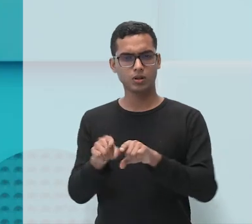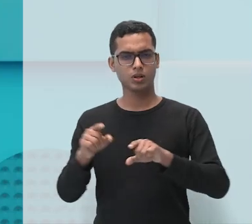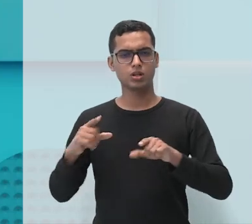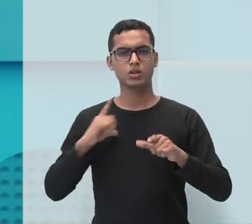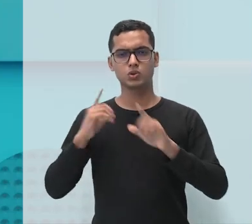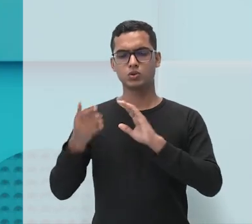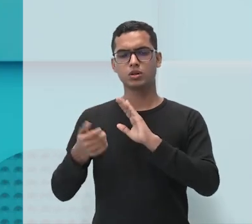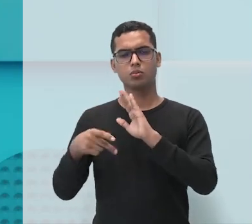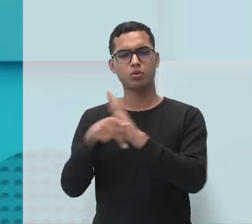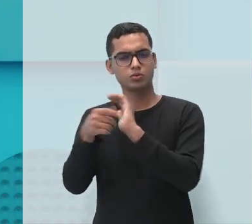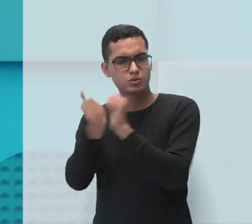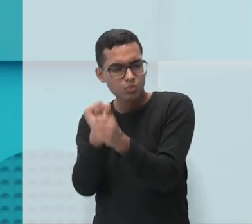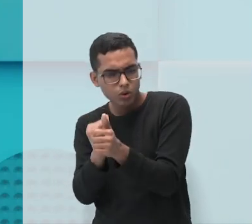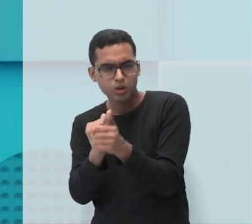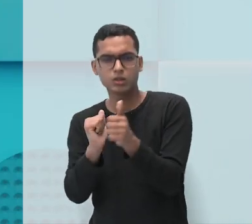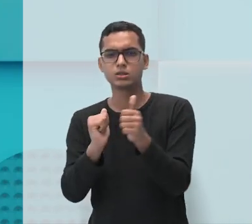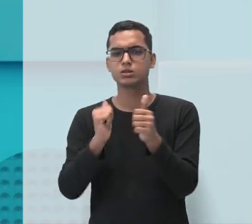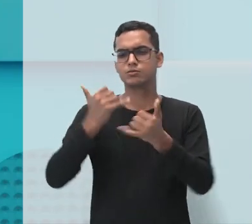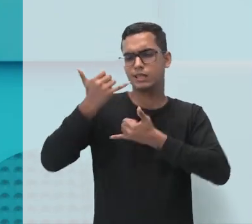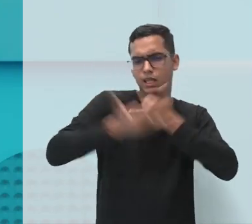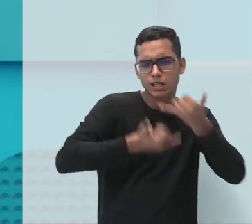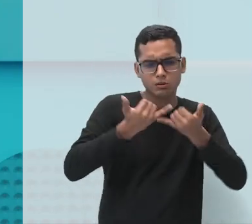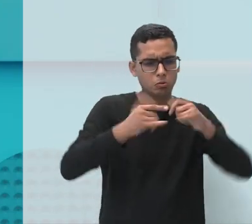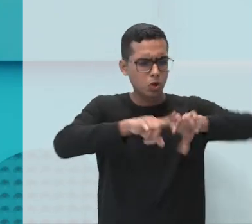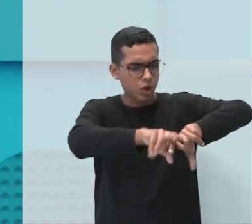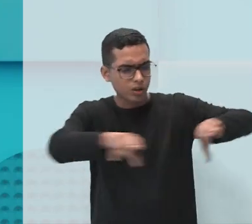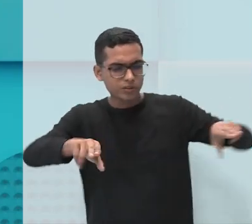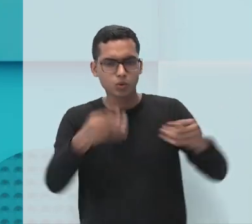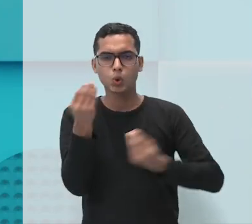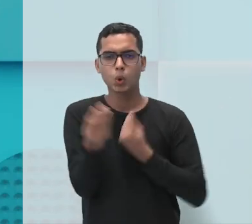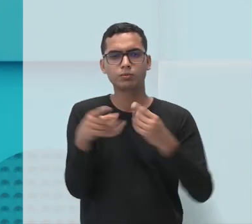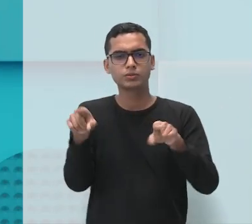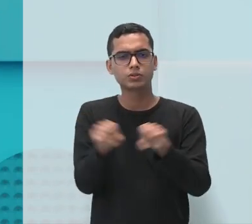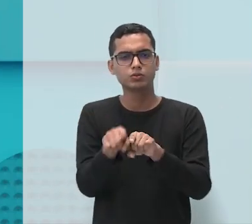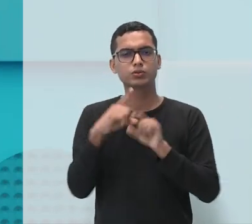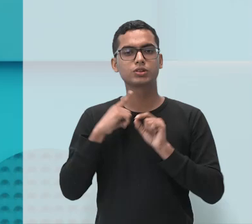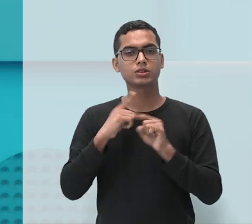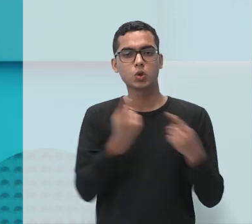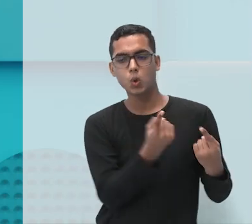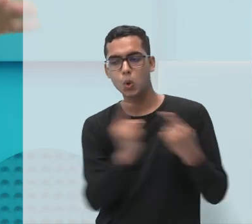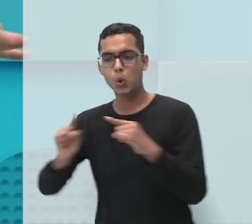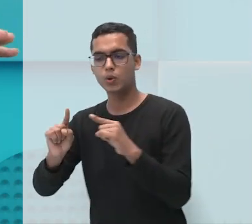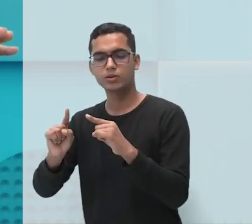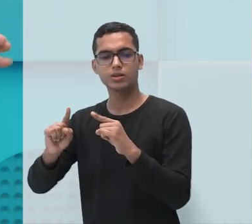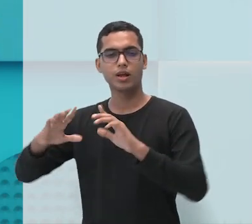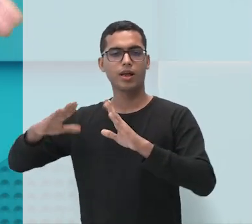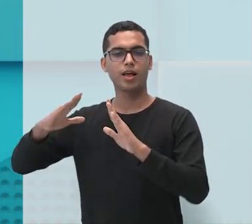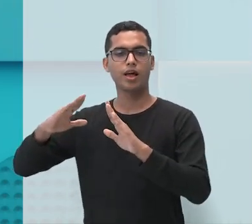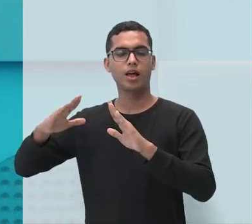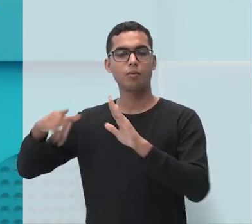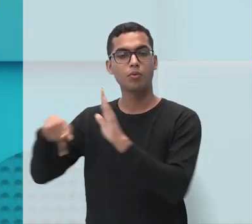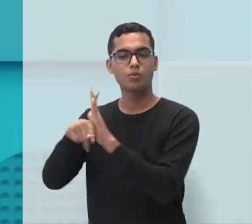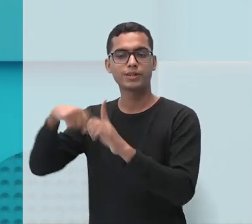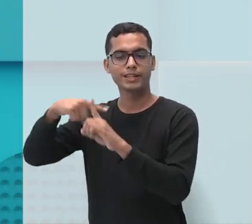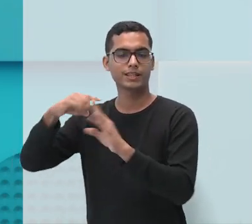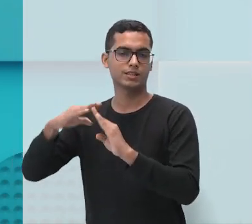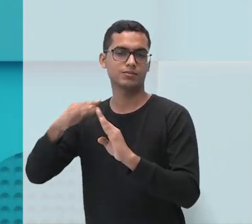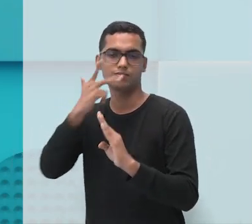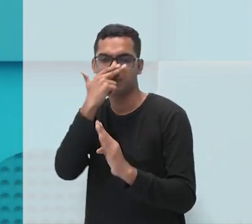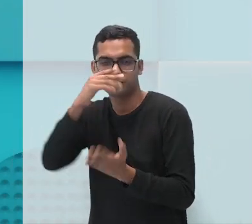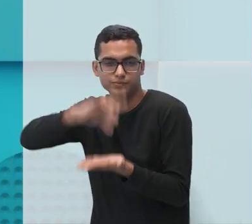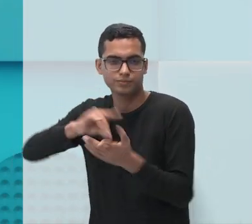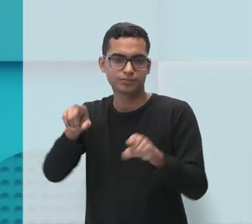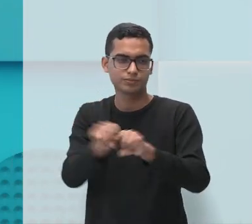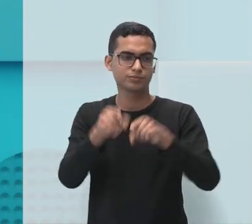o esporte, o jogo, era tratado como algo, como heresia. Então não podia fazer. Então, os jogos eles